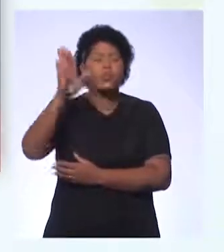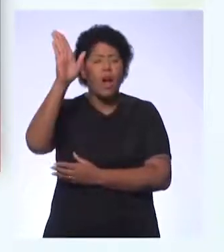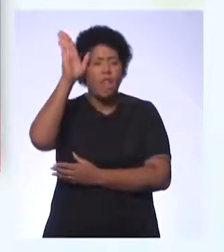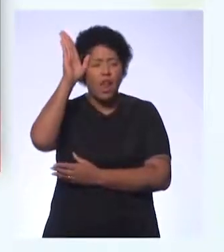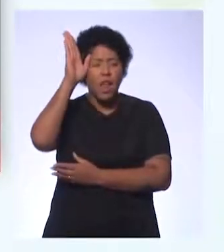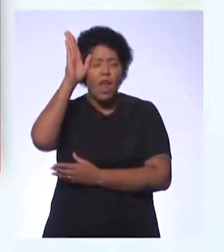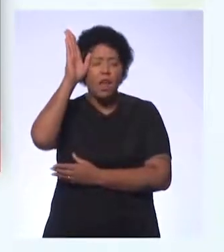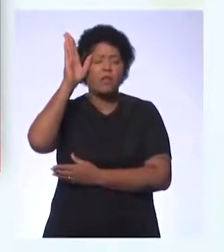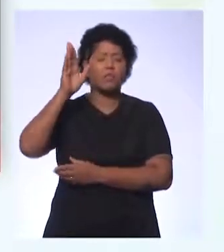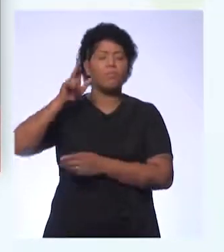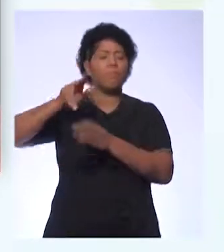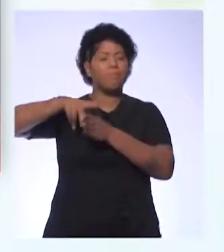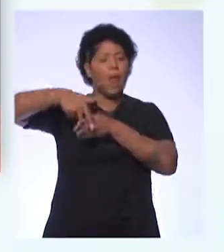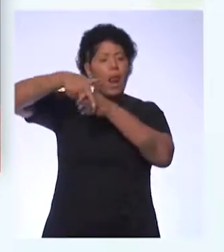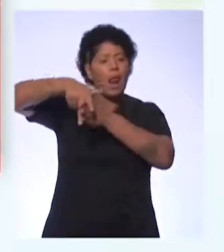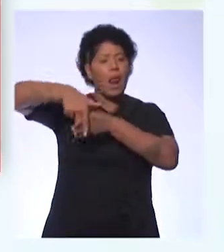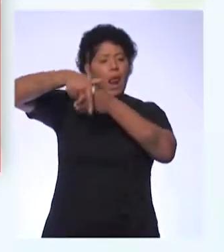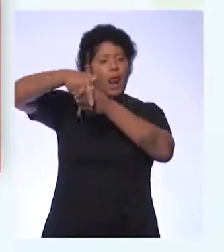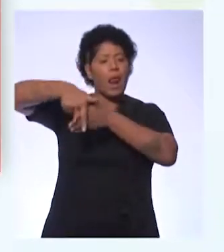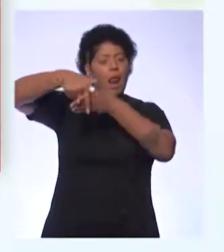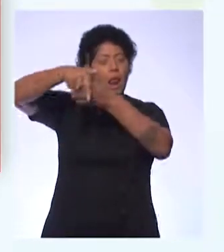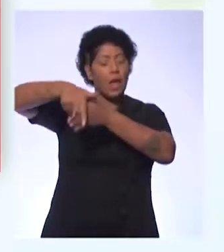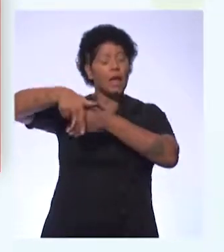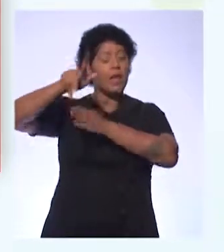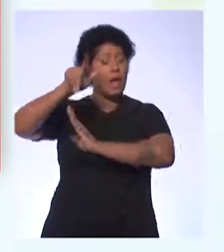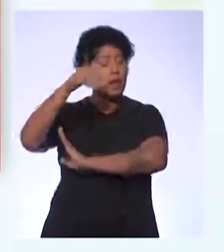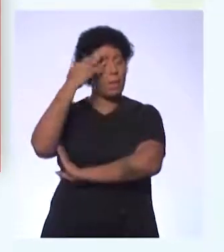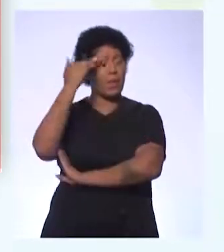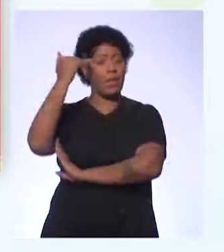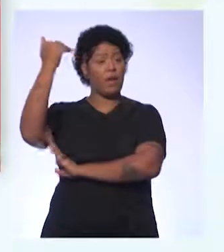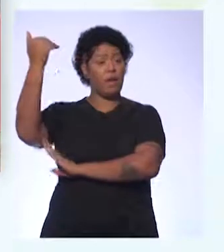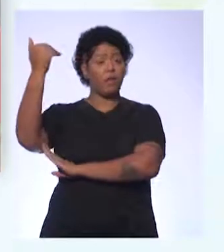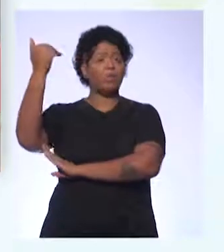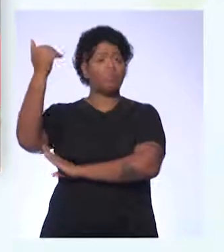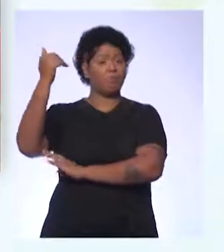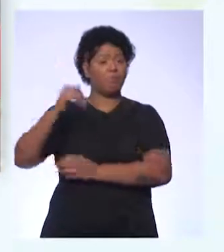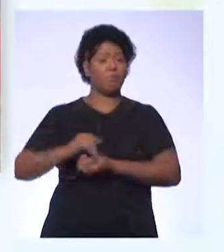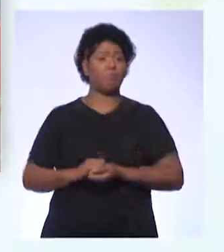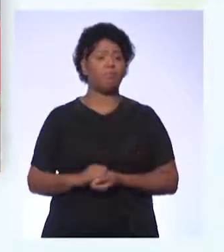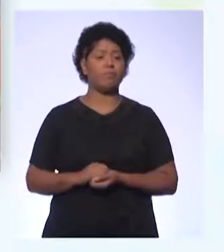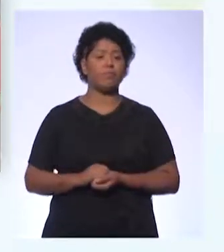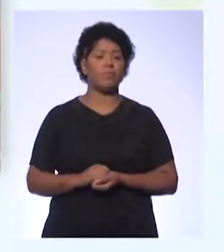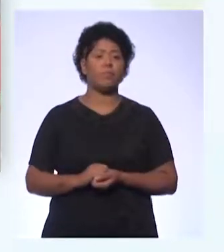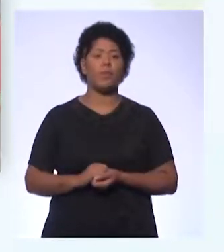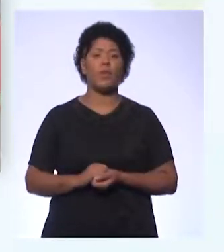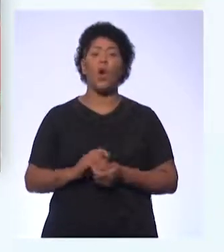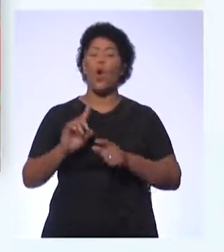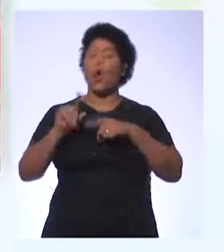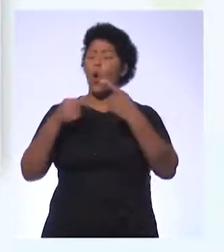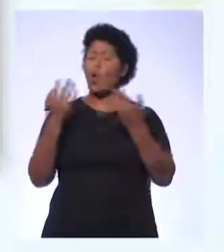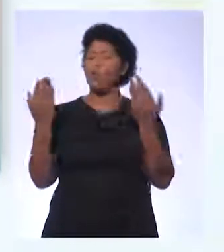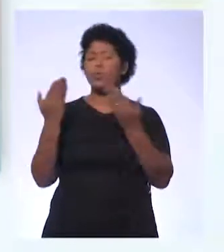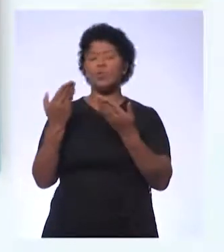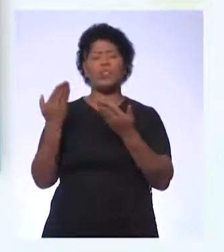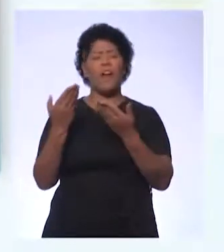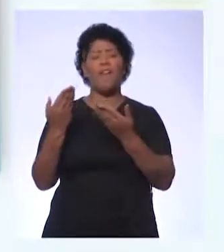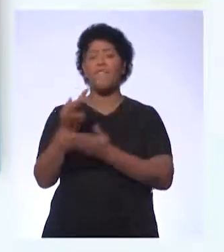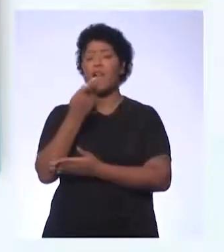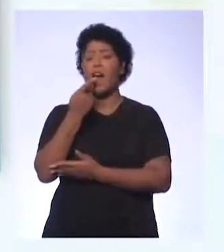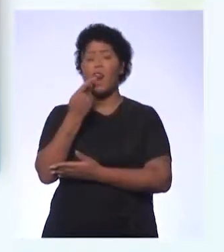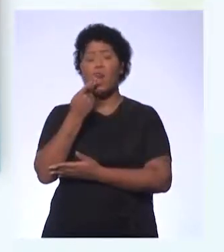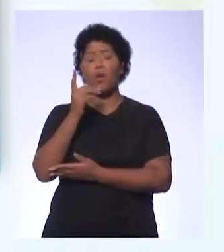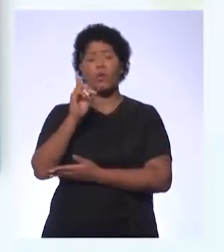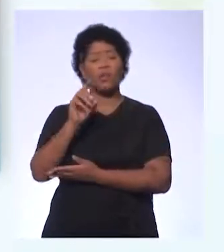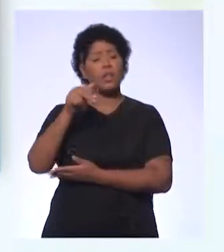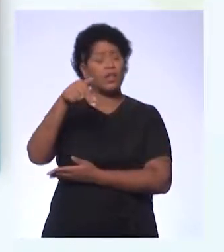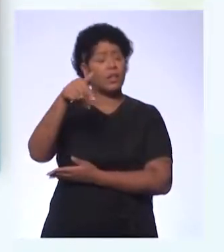lunático Dom Quixote de la Mancha. Artistas do mundo todo já criaram versões para Dom Quixote. O rapaz